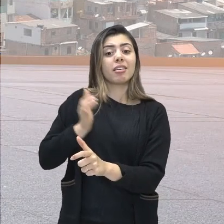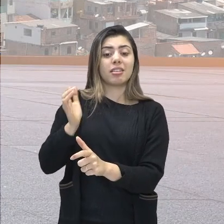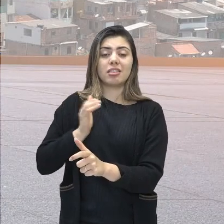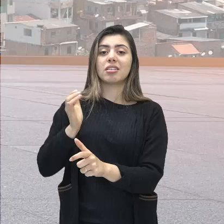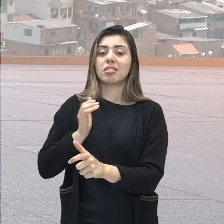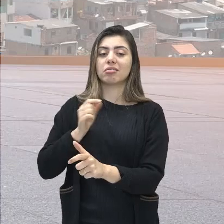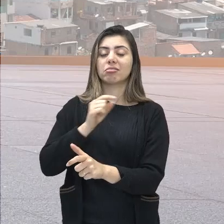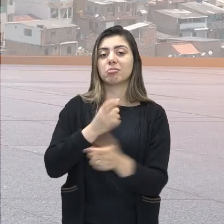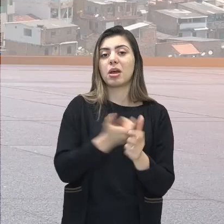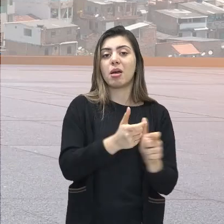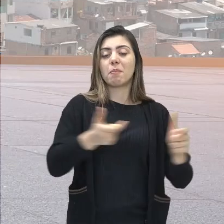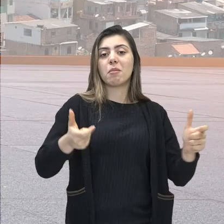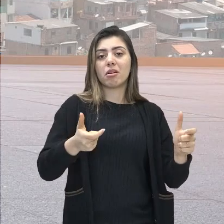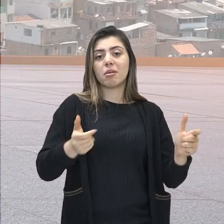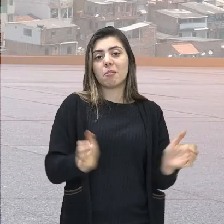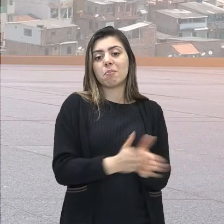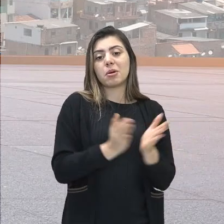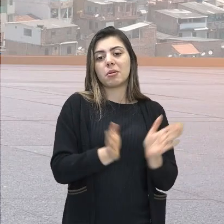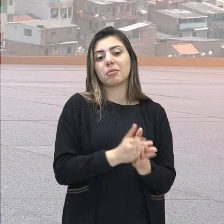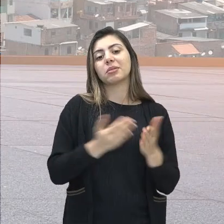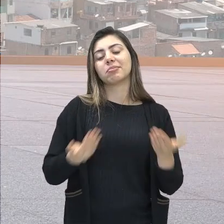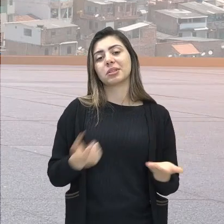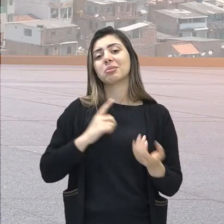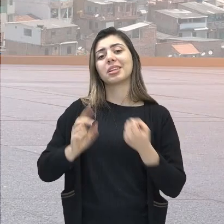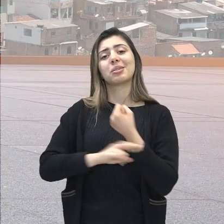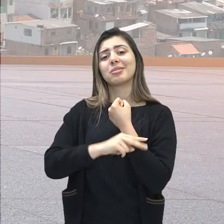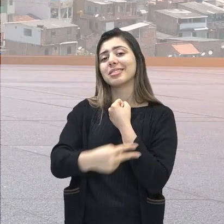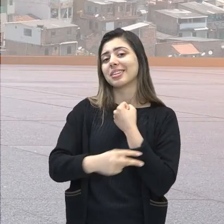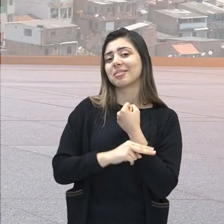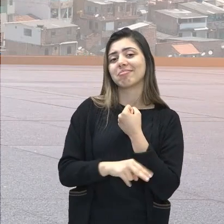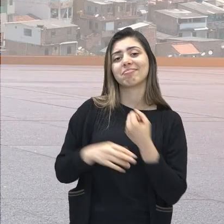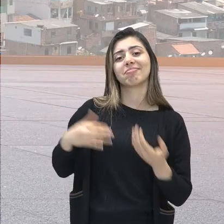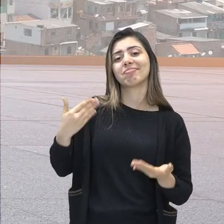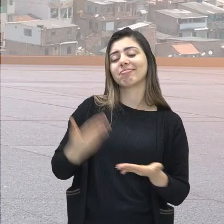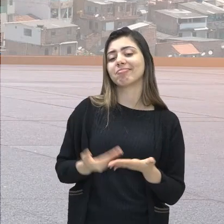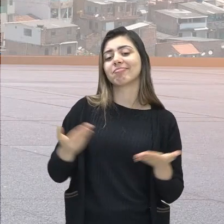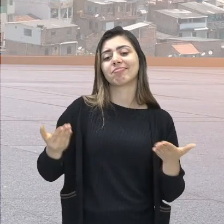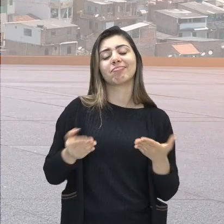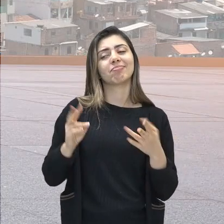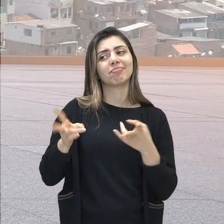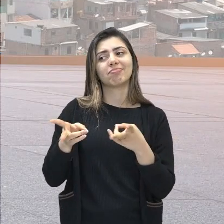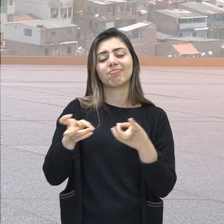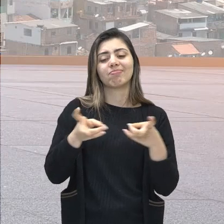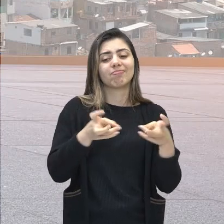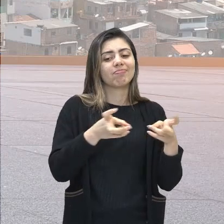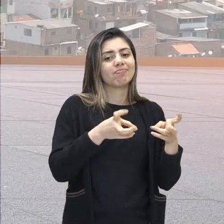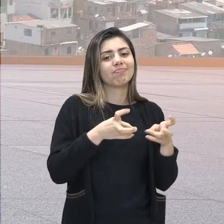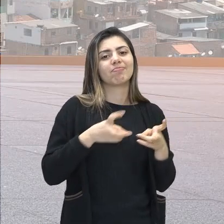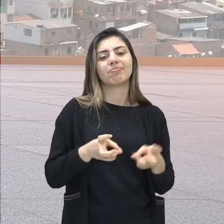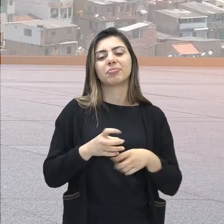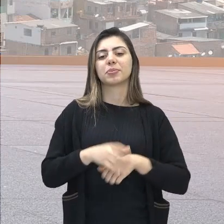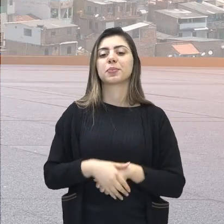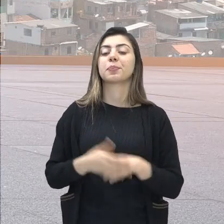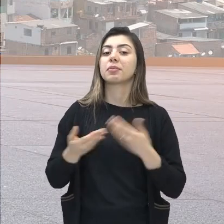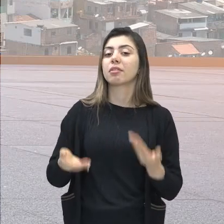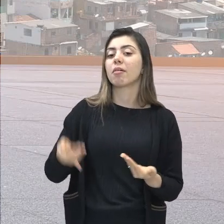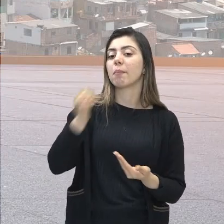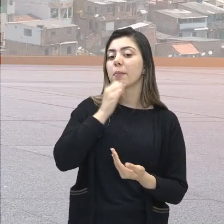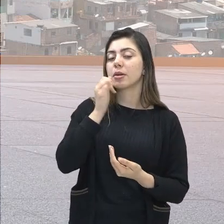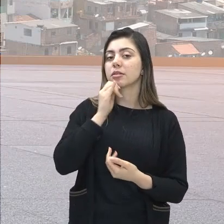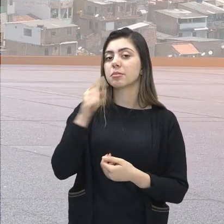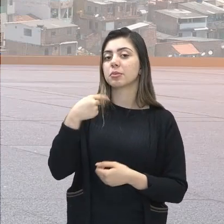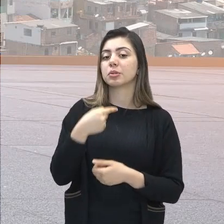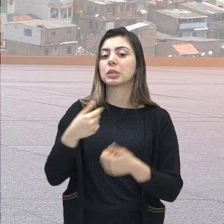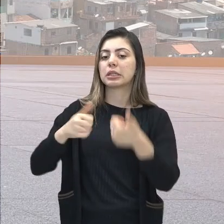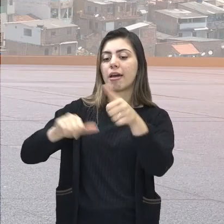maior quantidade de renda. Isso deixou heranças ruins, tá certo? E a gente consegue perceber isso através, por exemplo, da análise